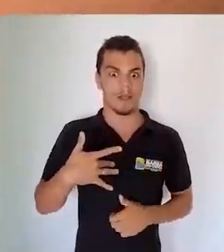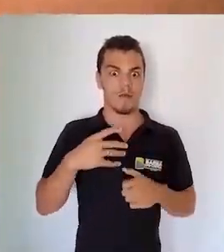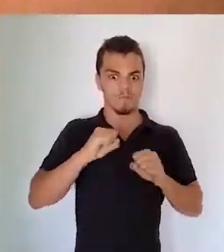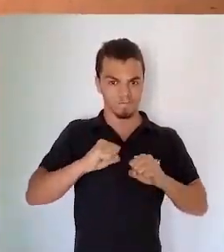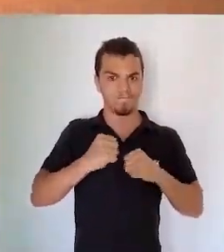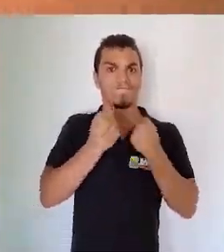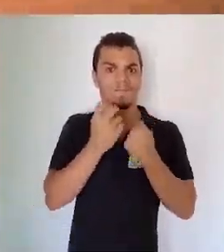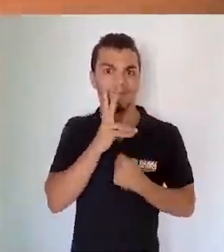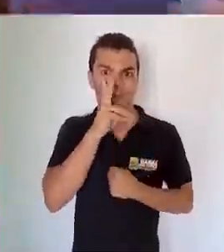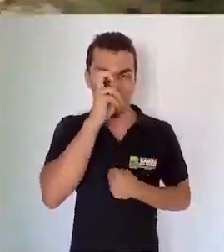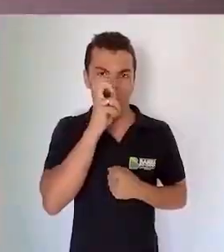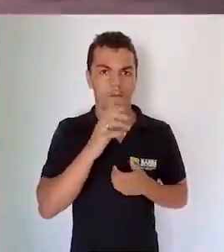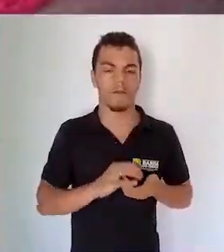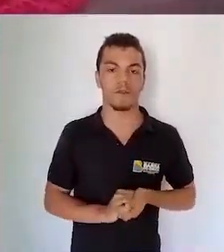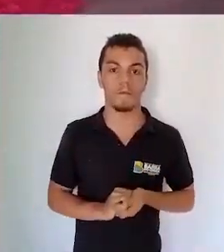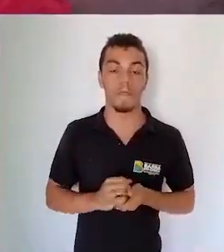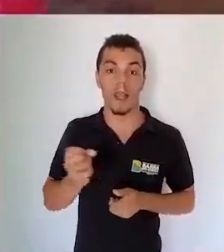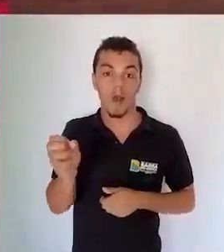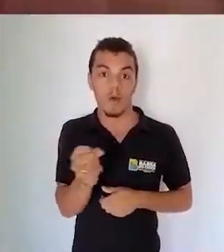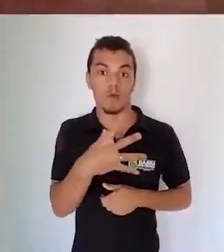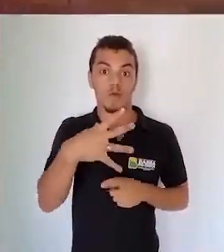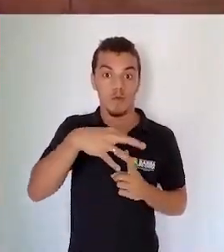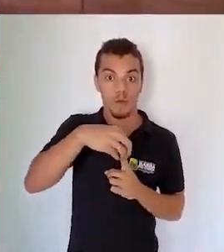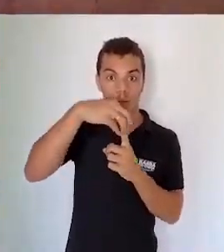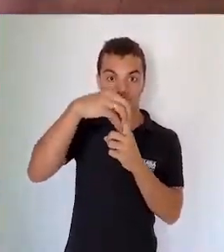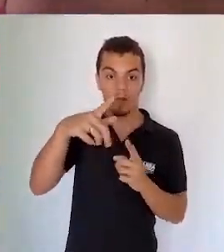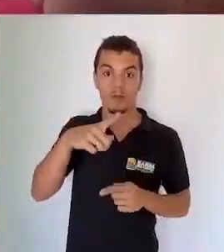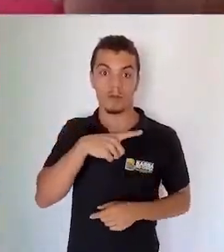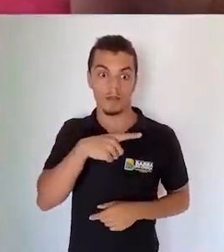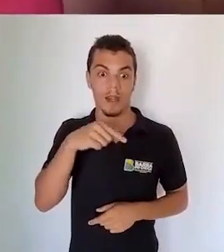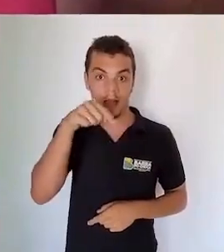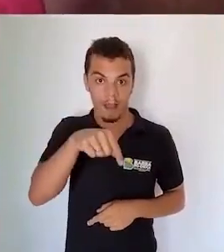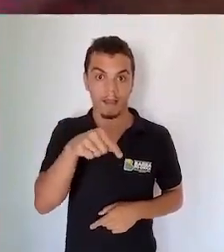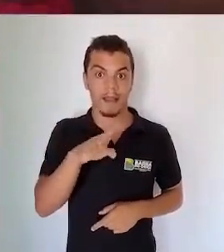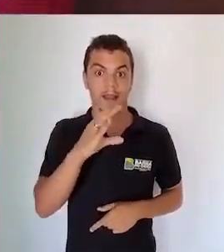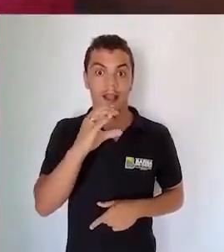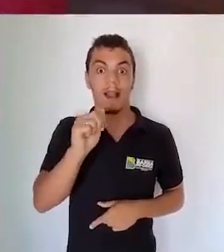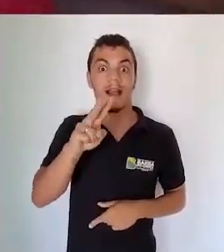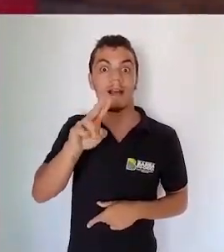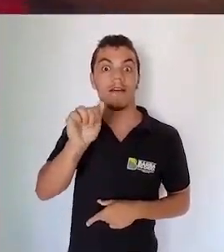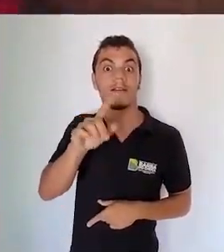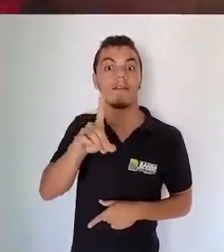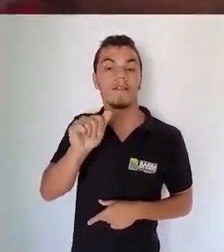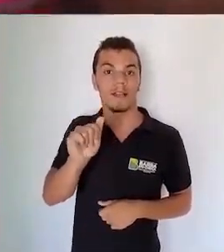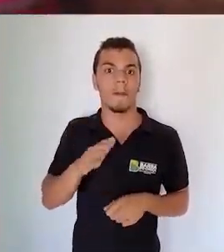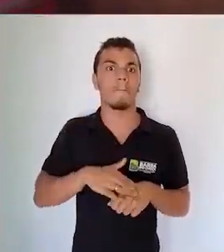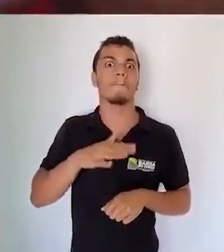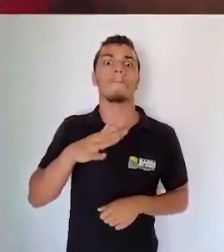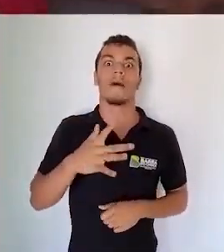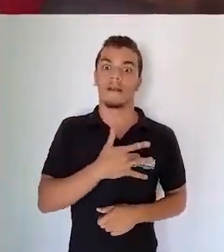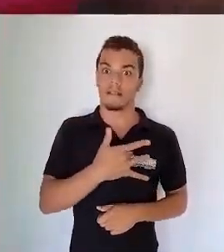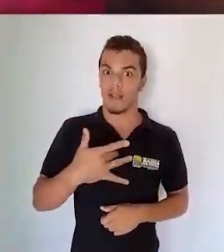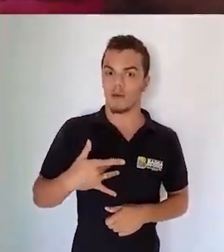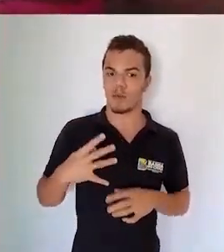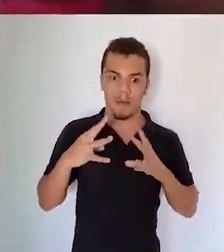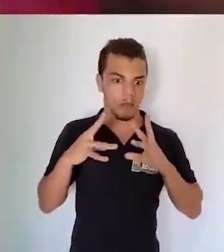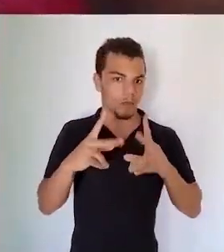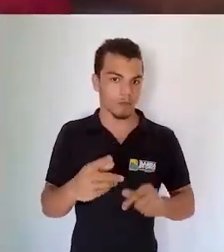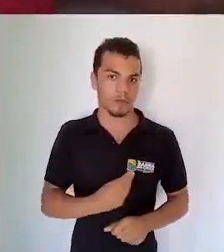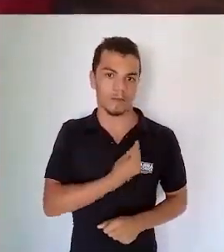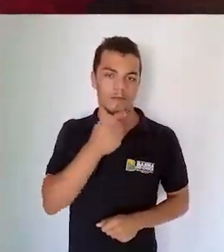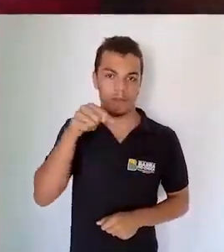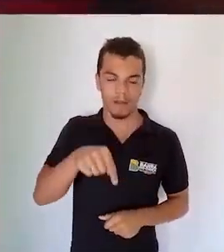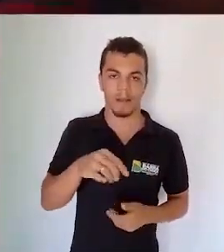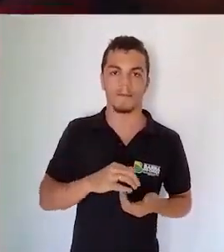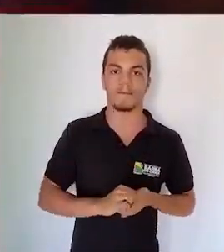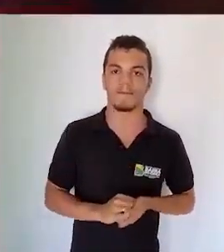saúde está reforçada. O novo posto de saúde será implantado aqui, na Cavada, que visa garantir mais saúde e qualidade de vida para a